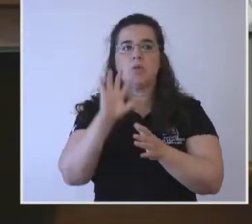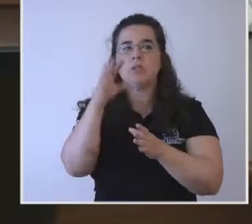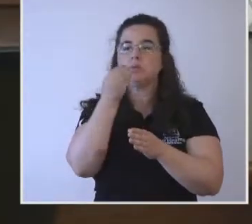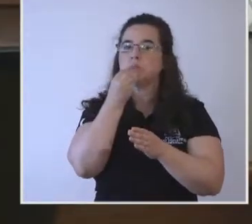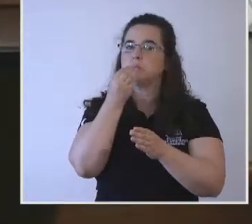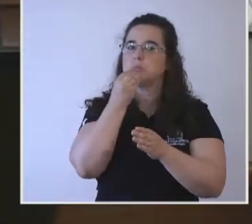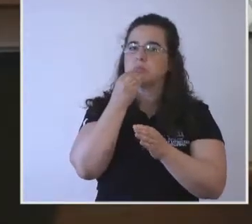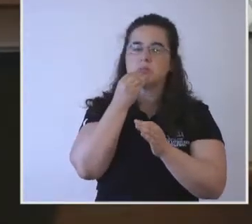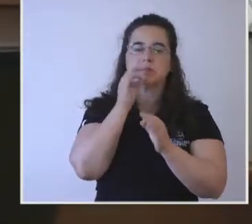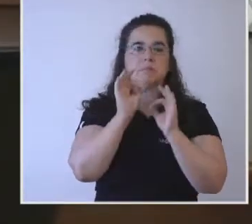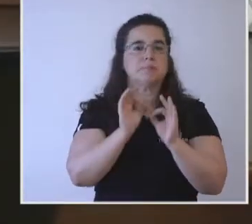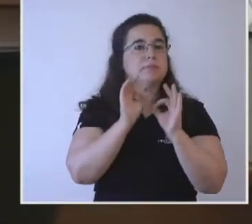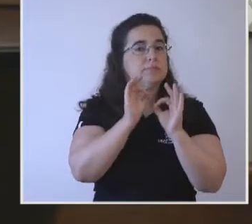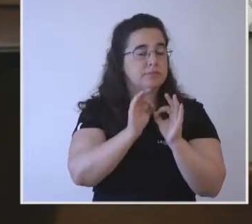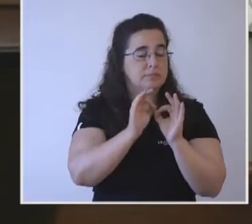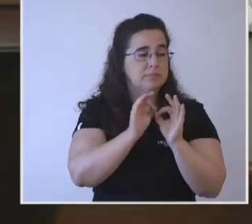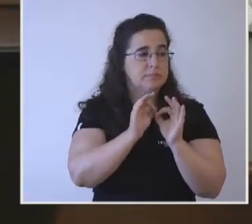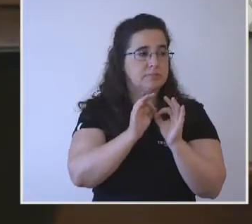então,